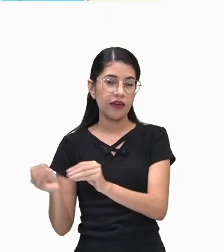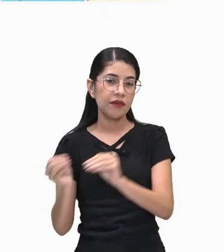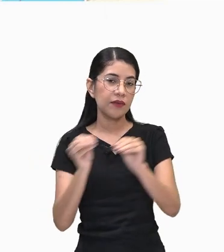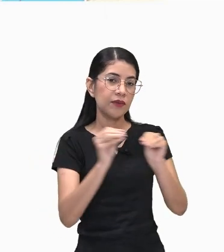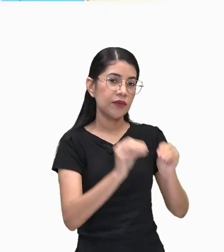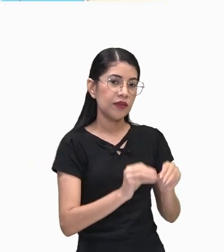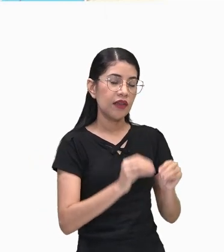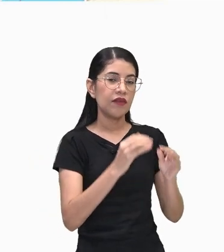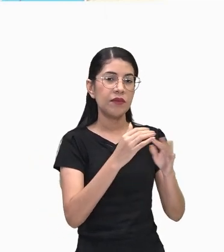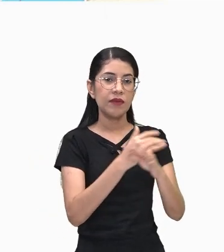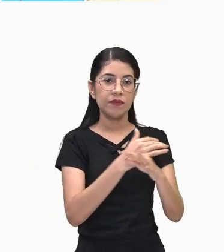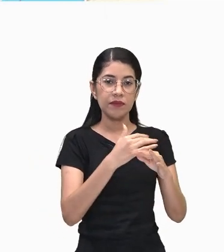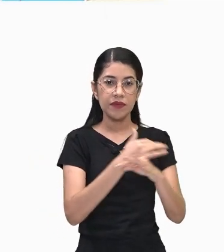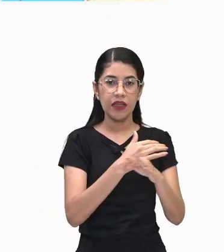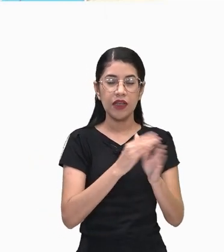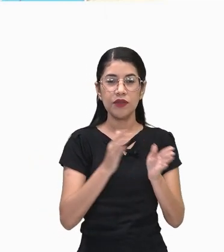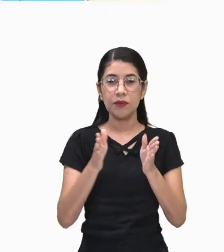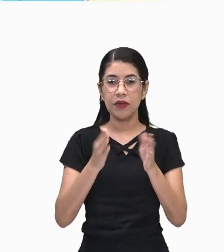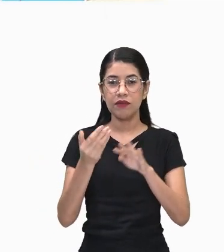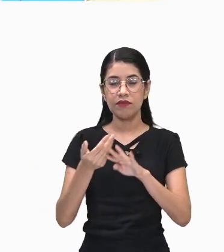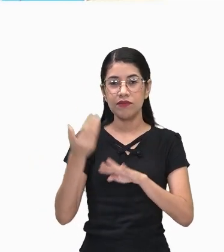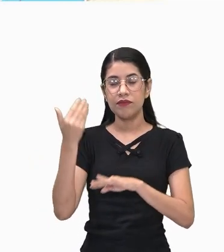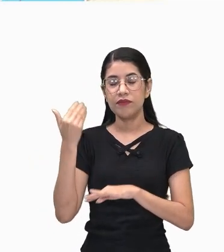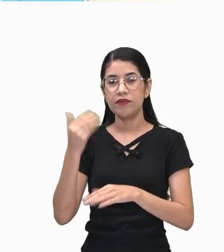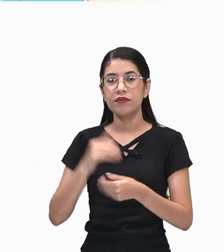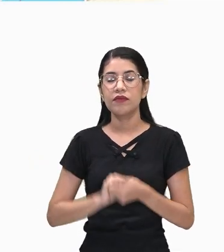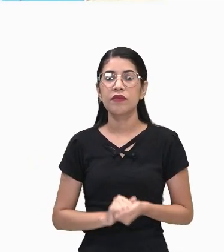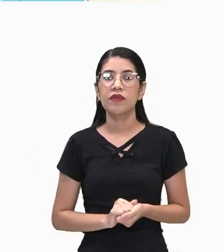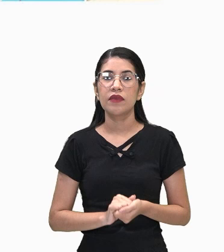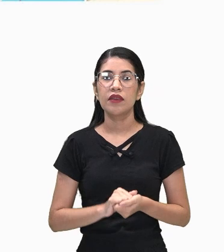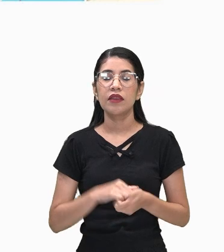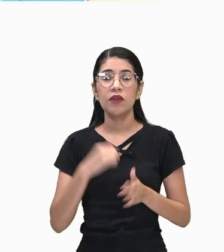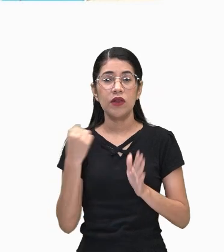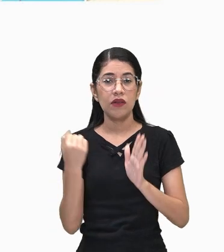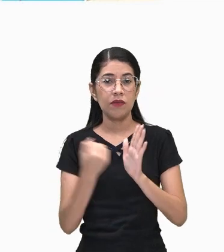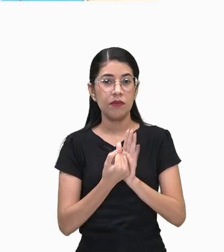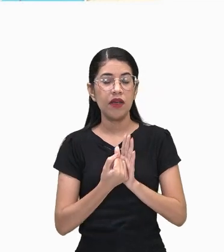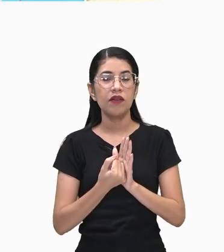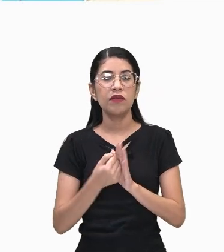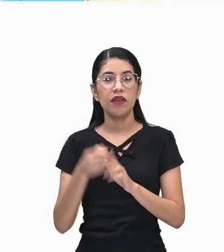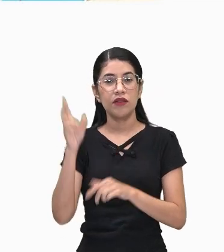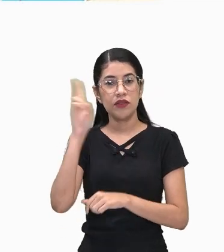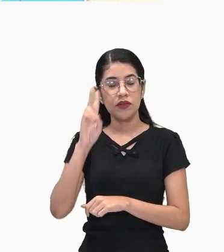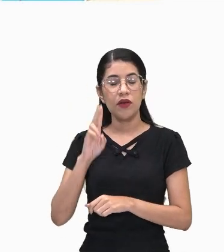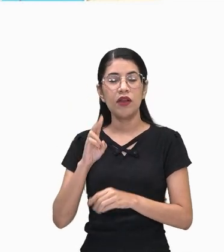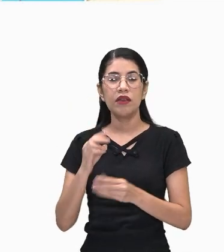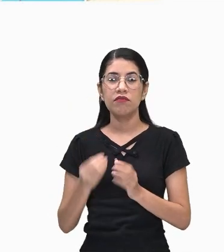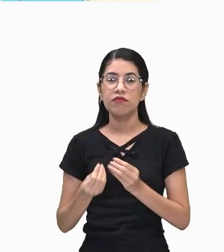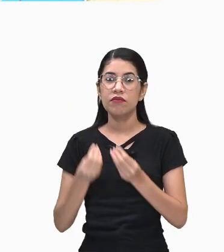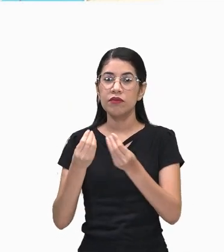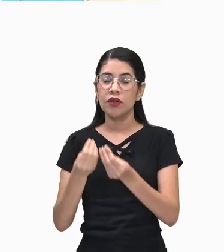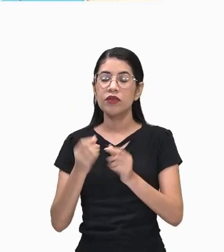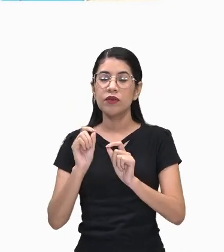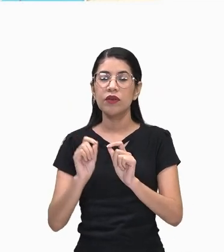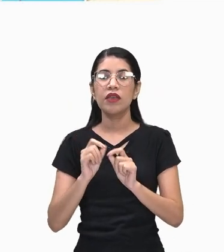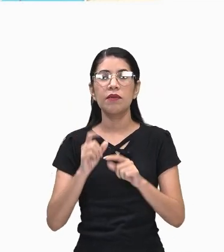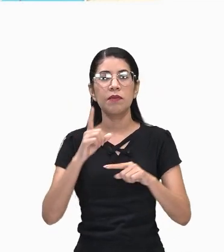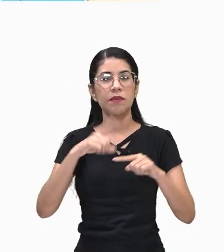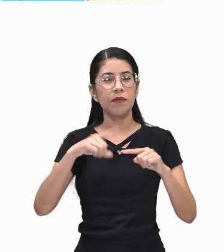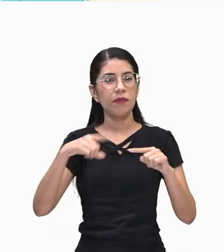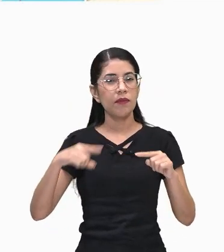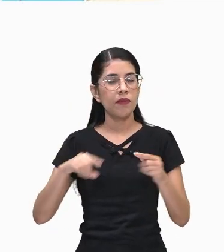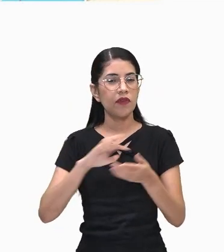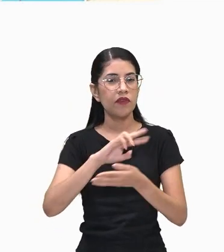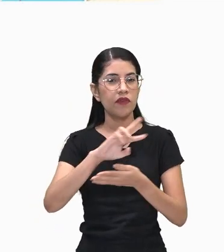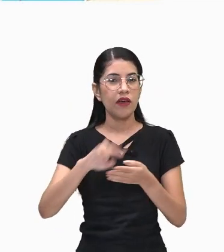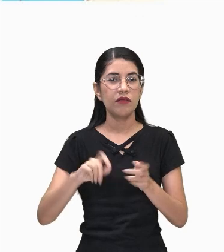essas décadas. Então, ele é um marco legal que oferece aos movimentos sociais uma série de ferramentas para